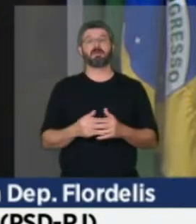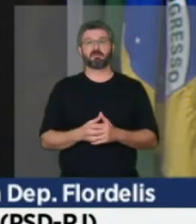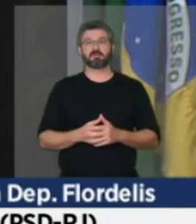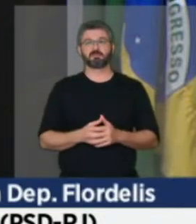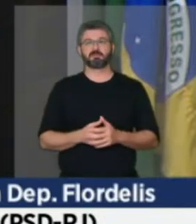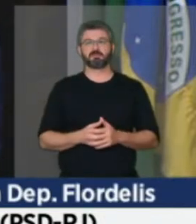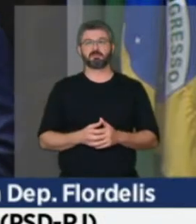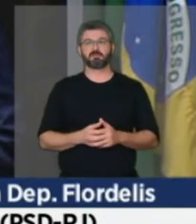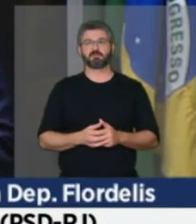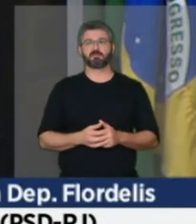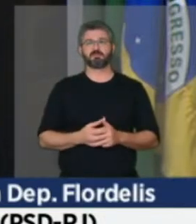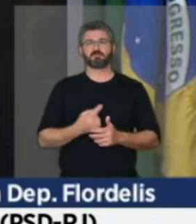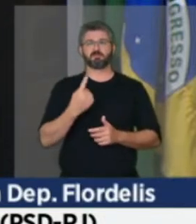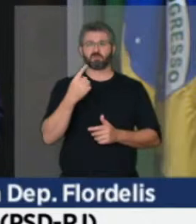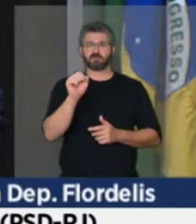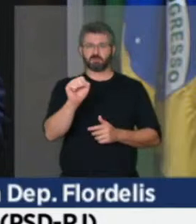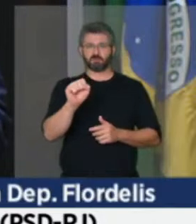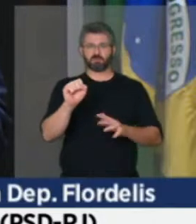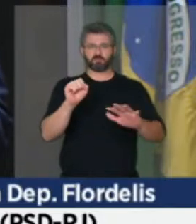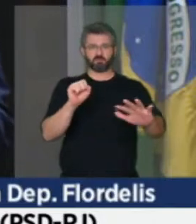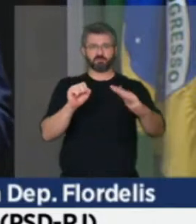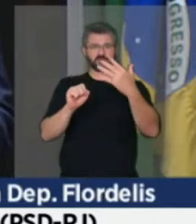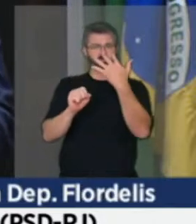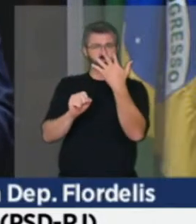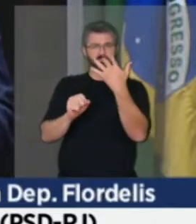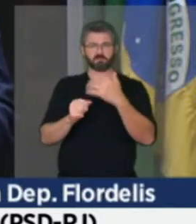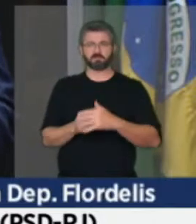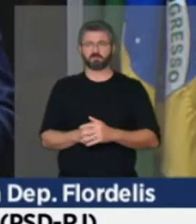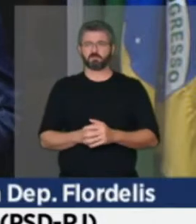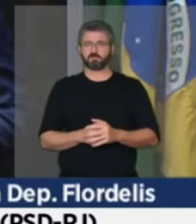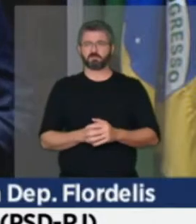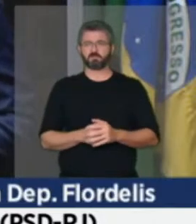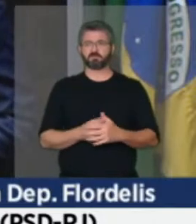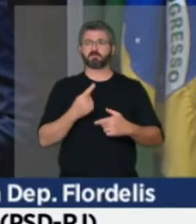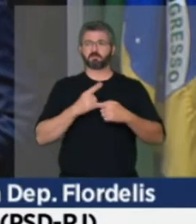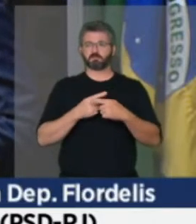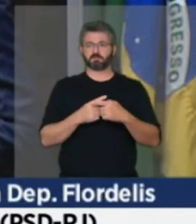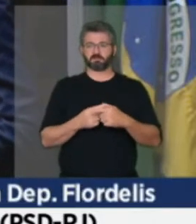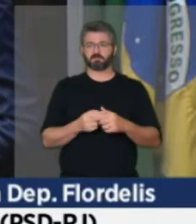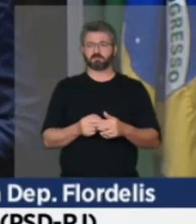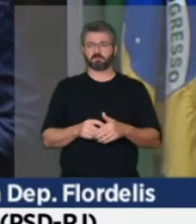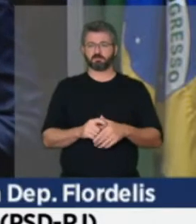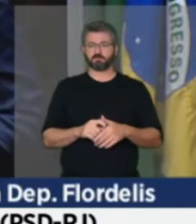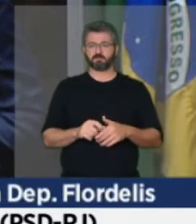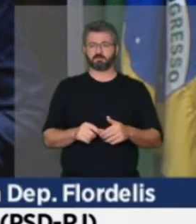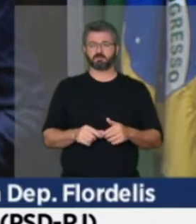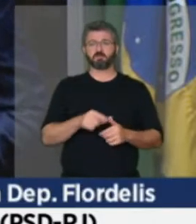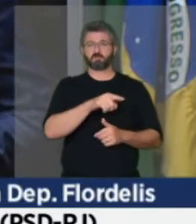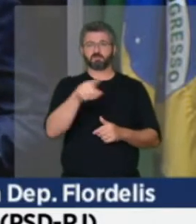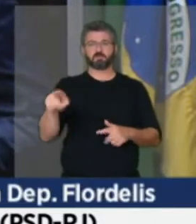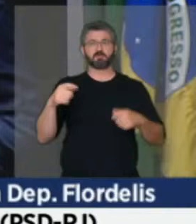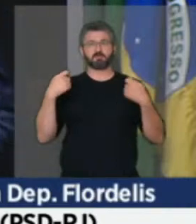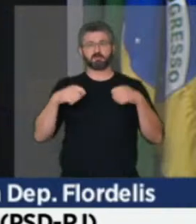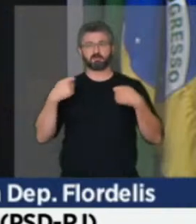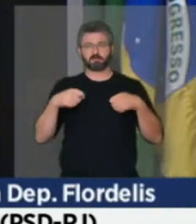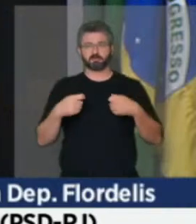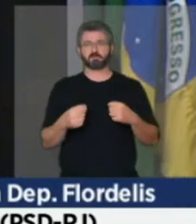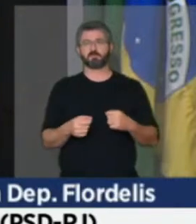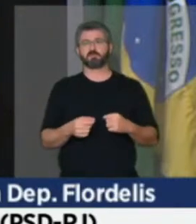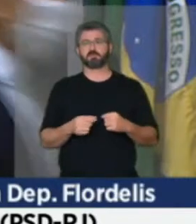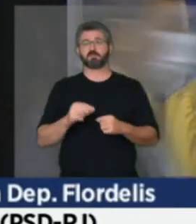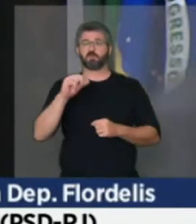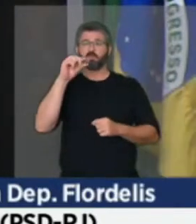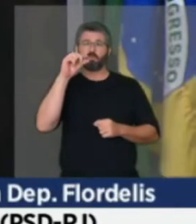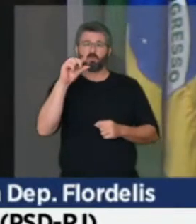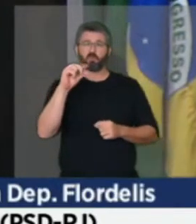pedir um segundinho a atenção das senhoras e dos senhores, por gentileza, os senhores e as senhoras agora precisam me dar um